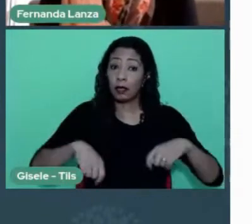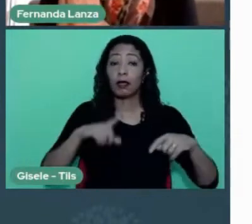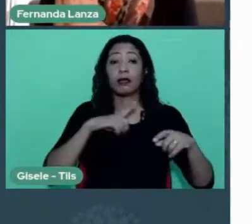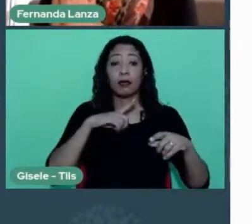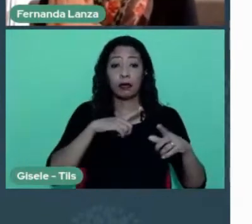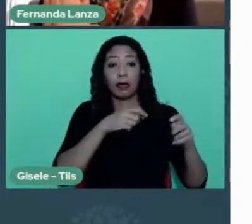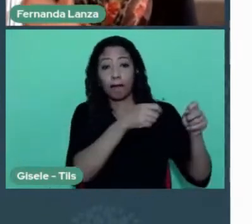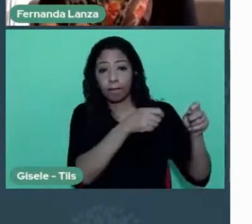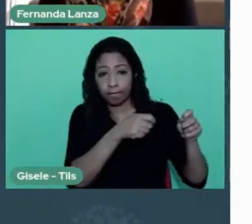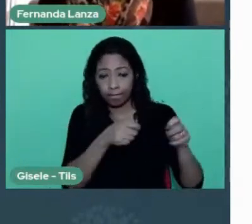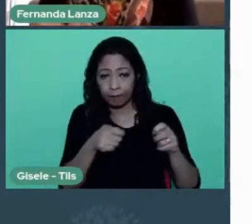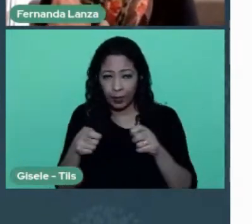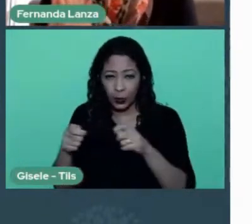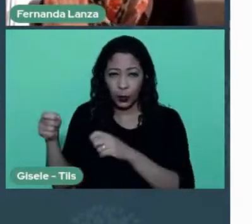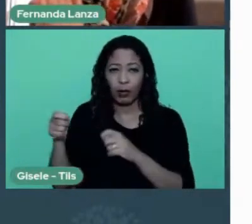regular,